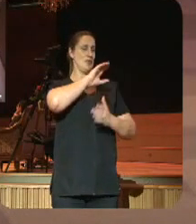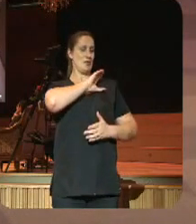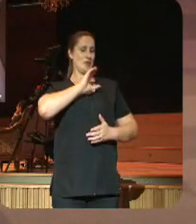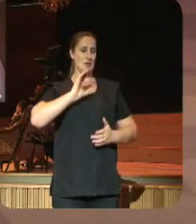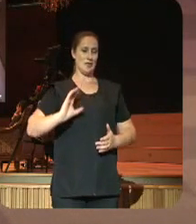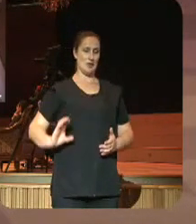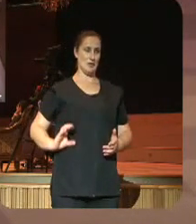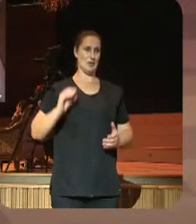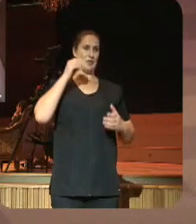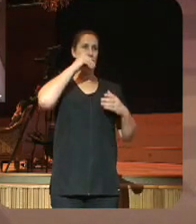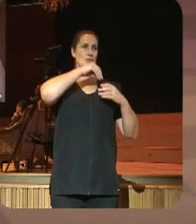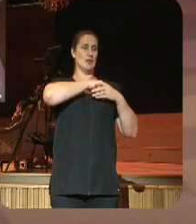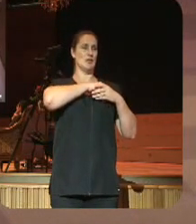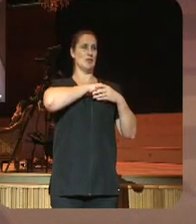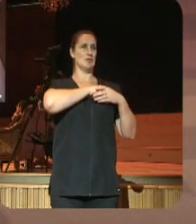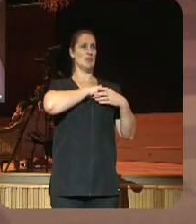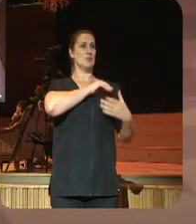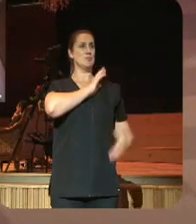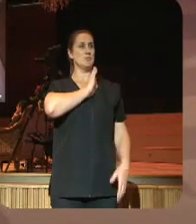gente.